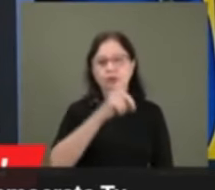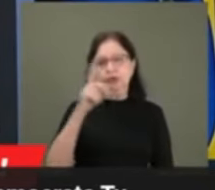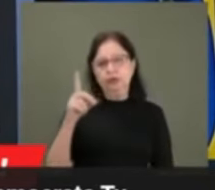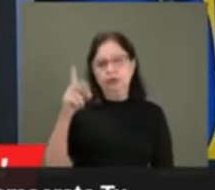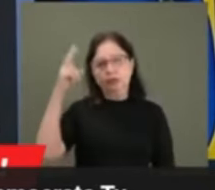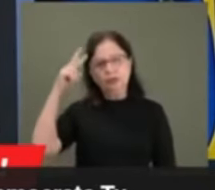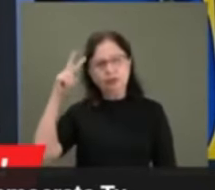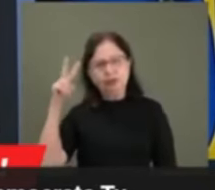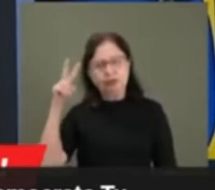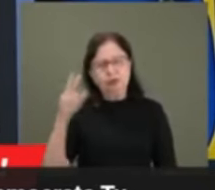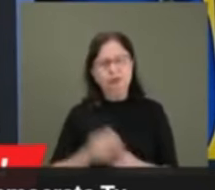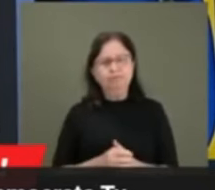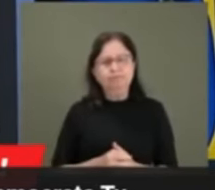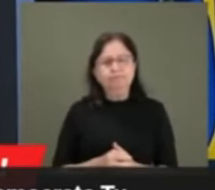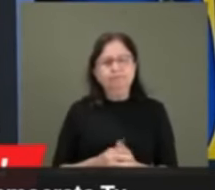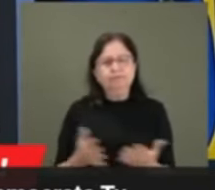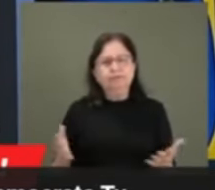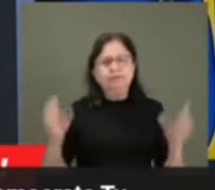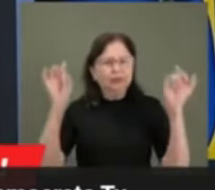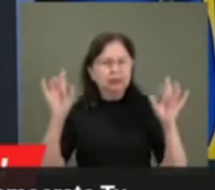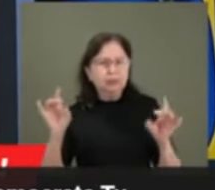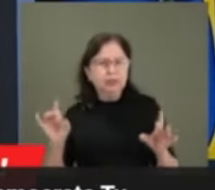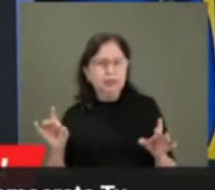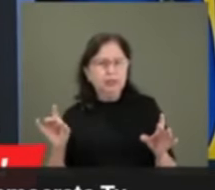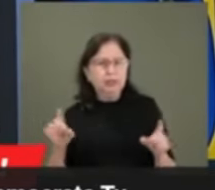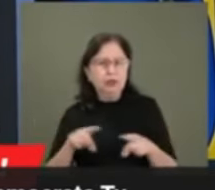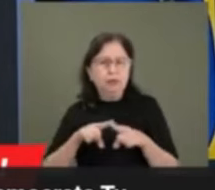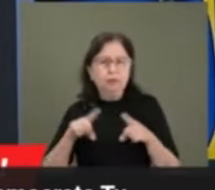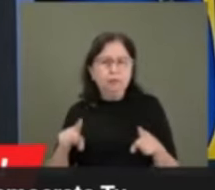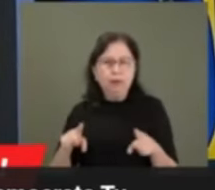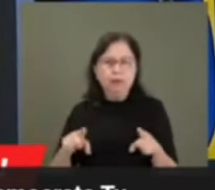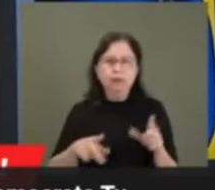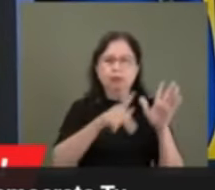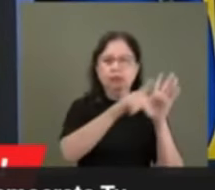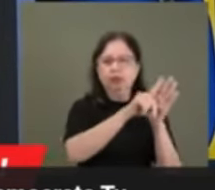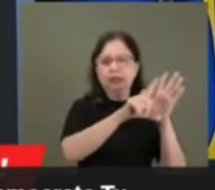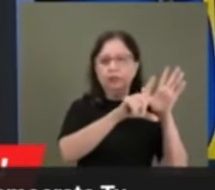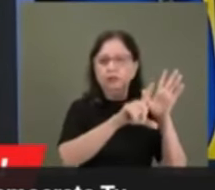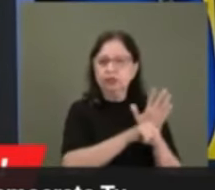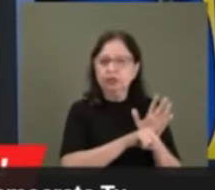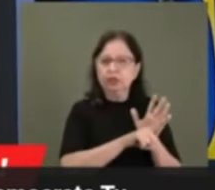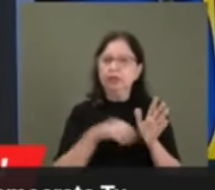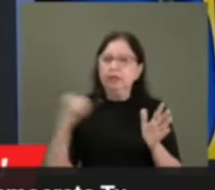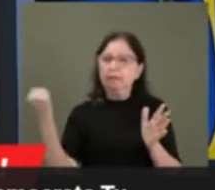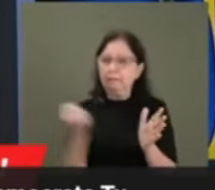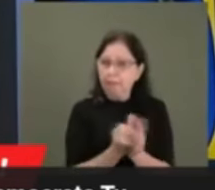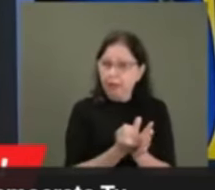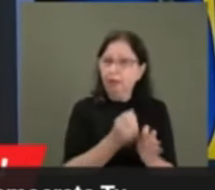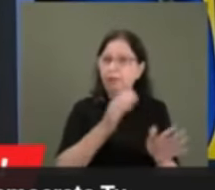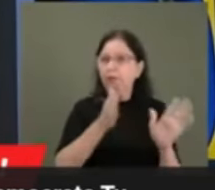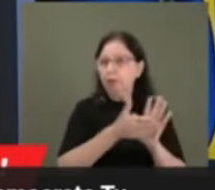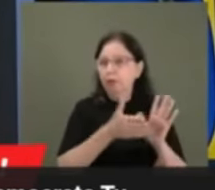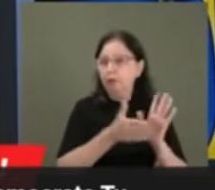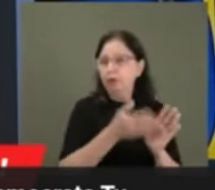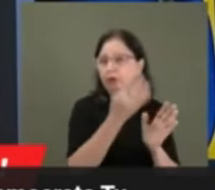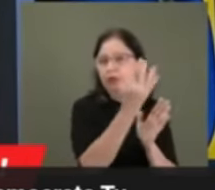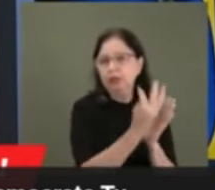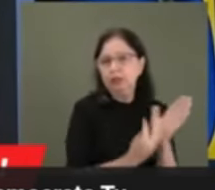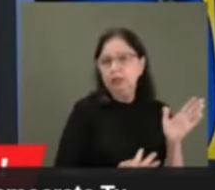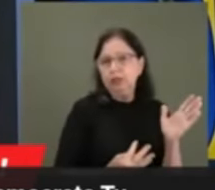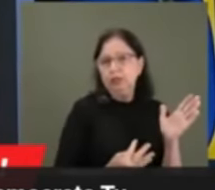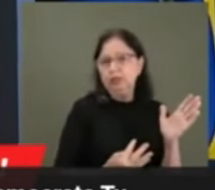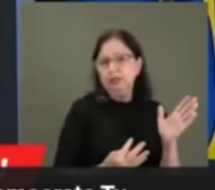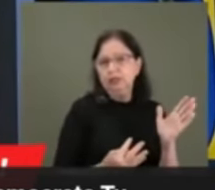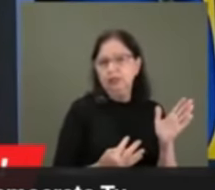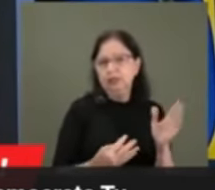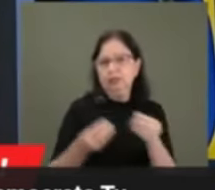gostaríamos Estamos aqui hoje porque um projeto de lei que deveria tratar de um Marco legal pro nosso setor foi cooptado por